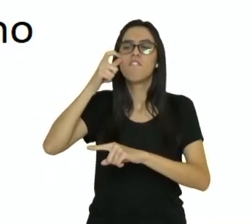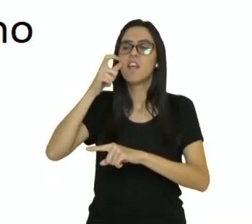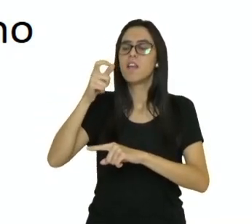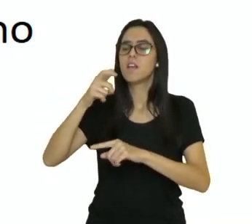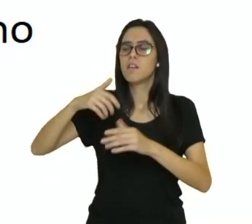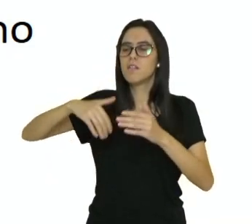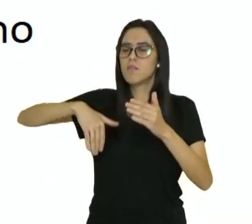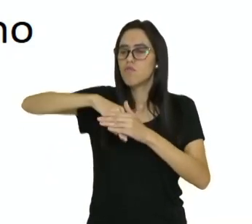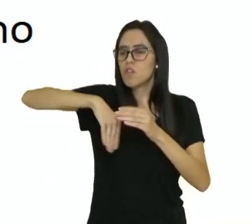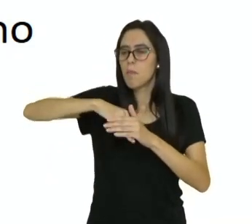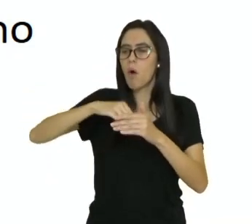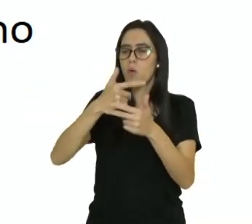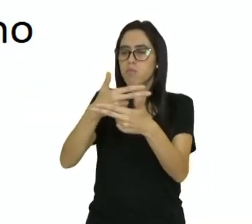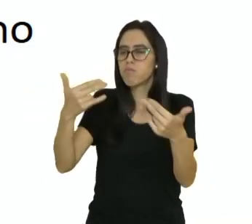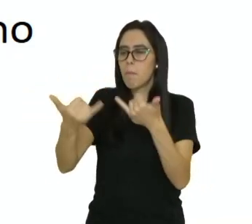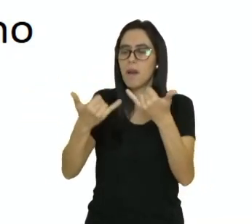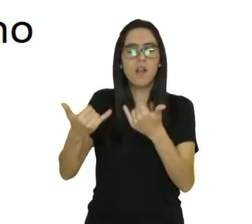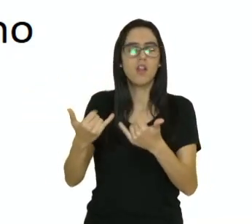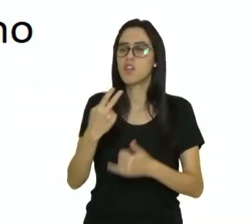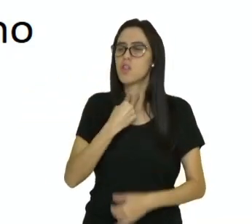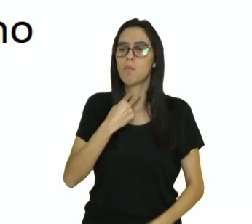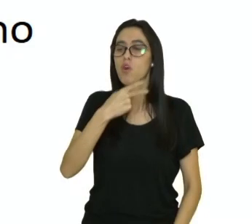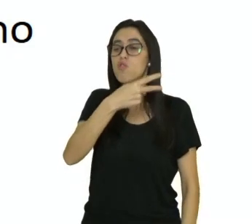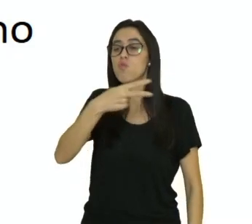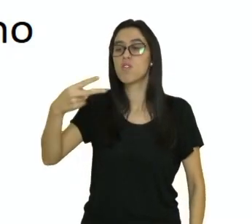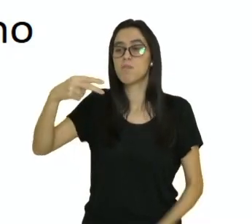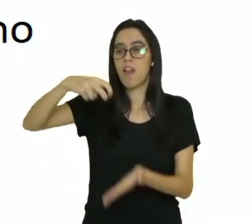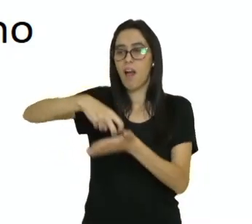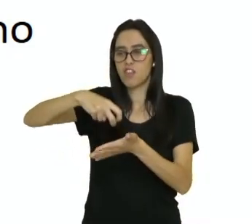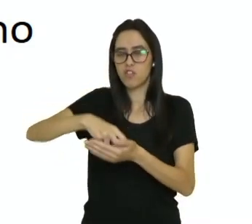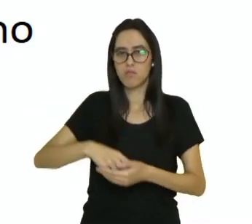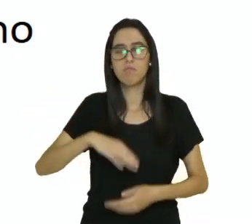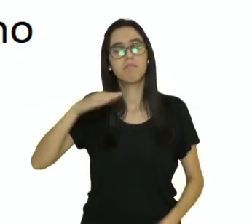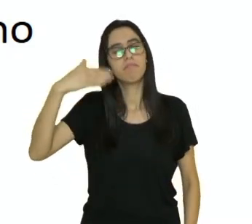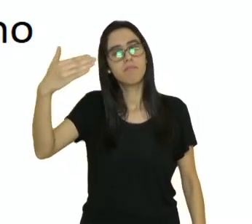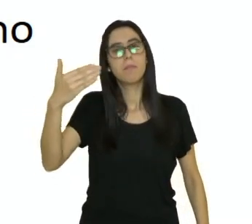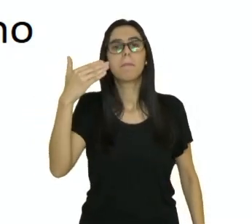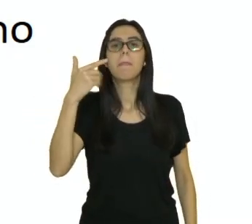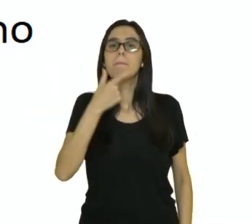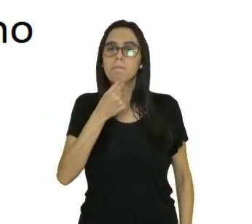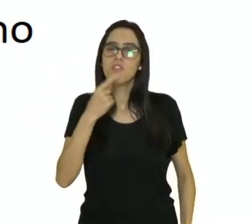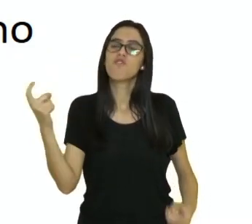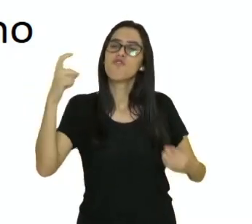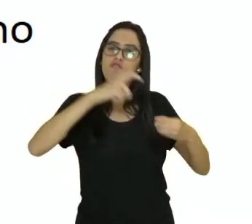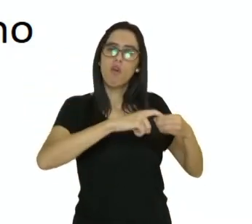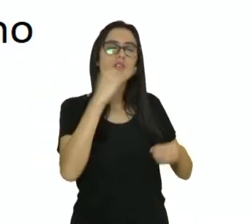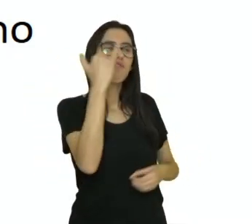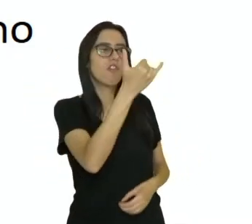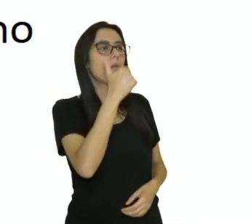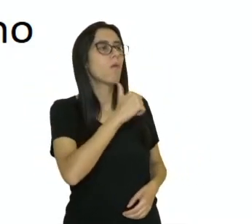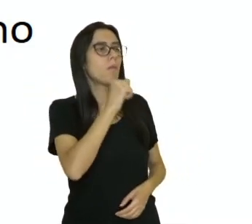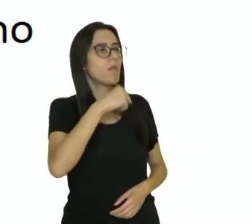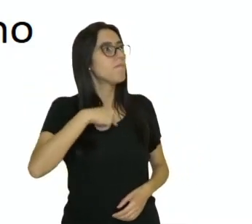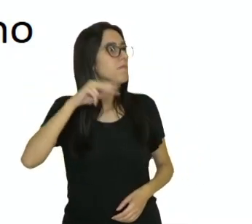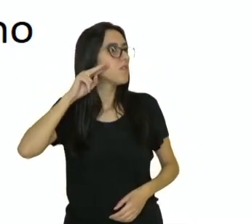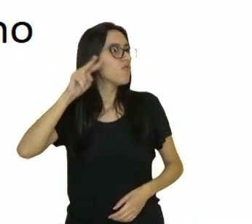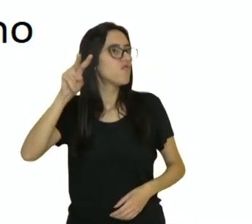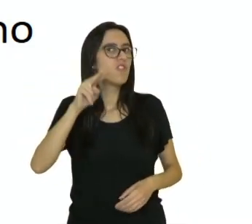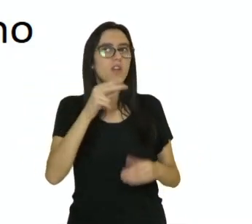dias. Quando o menino voltou, falando que todas as borboletas da terra passaram pela chácara